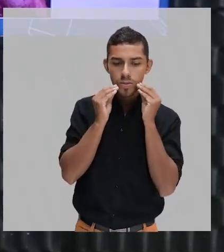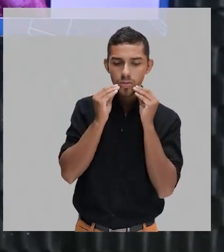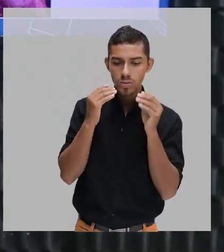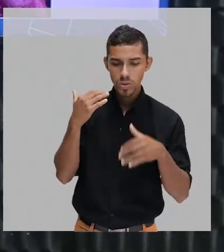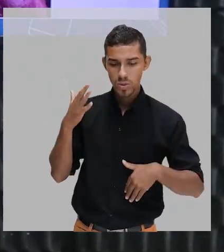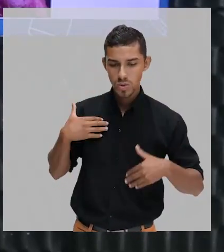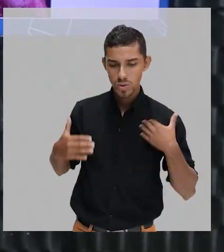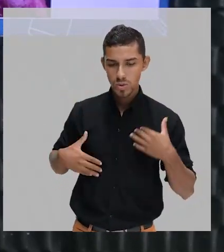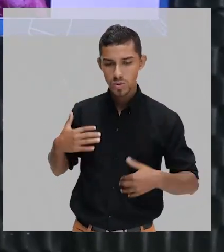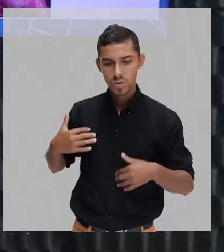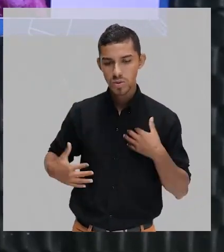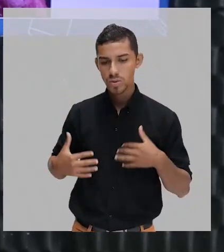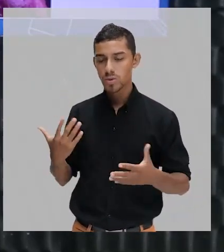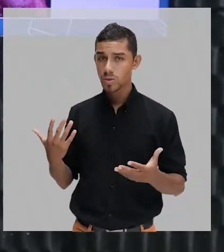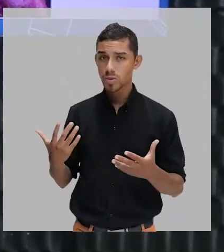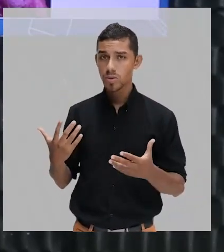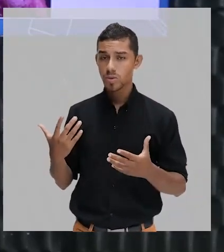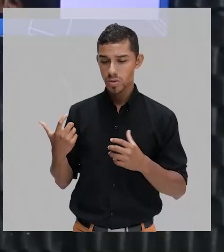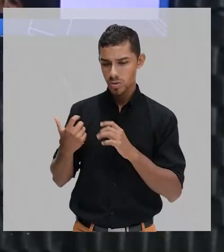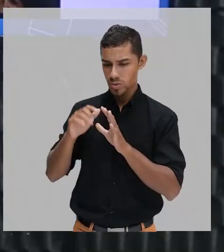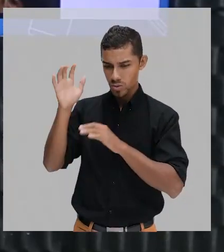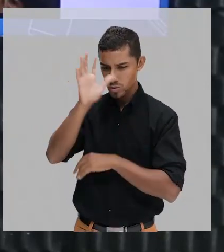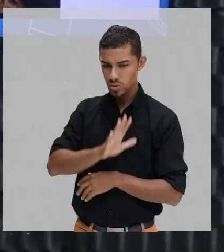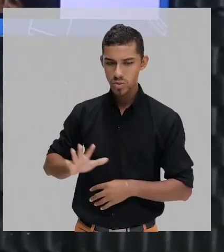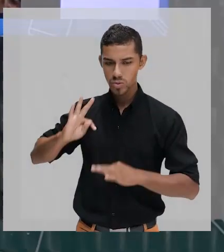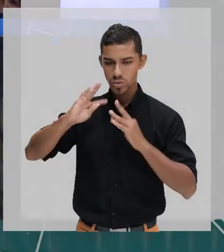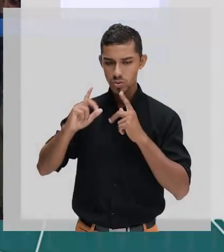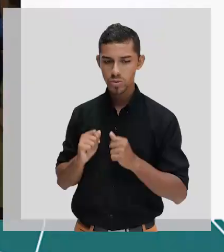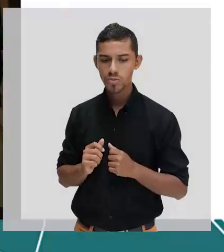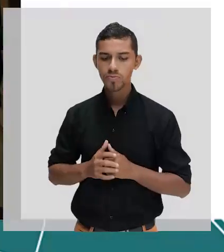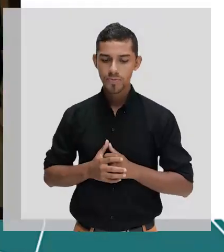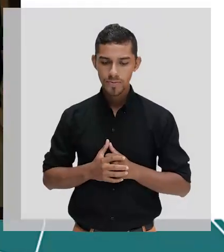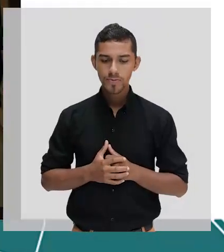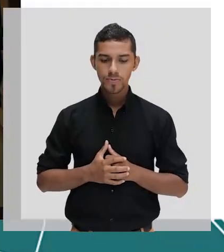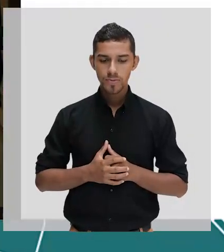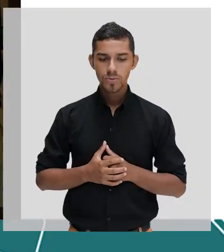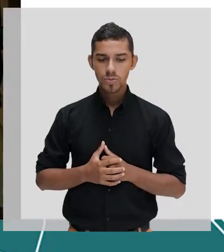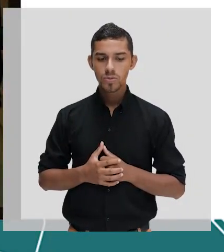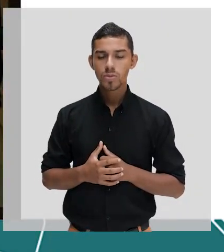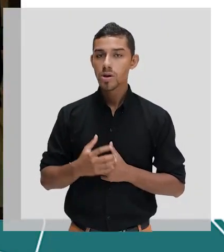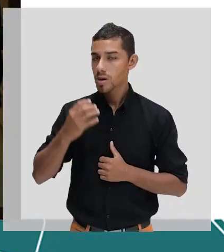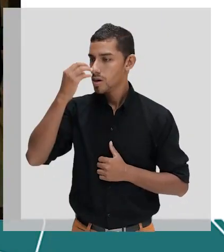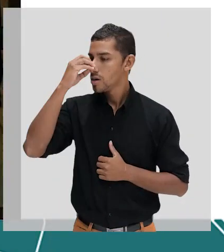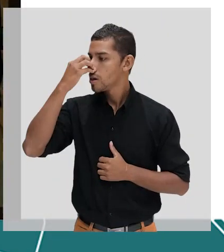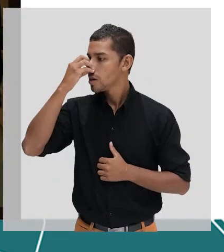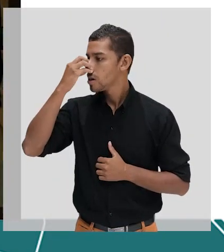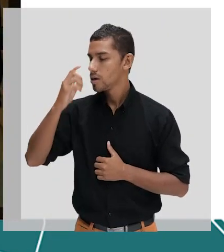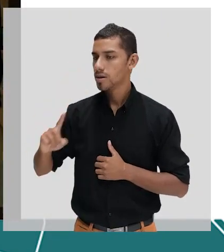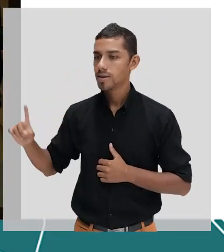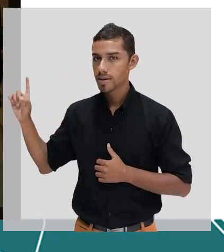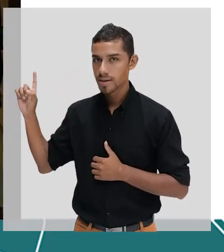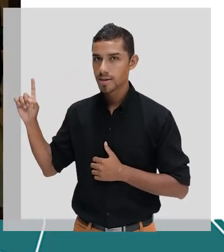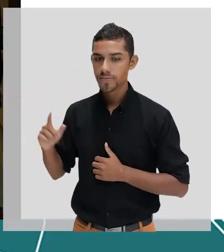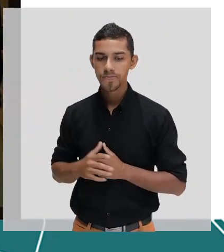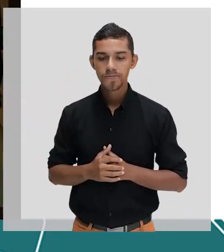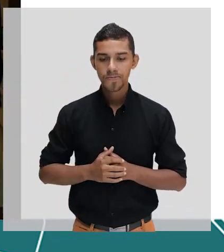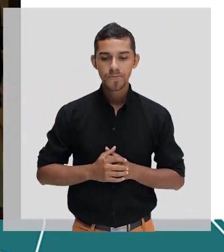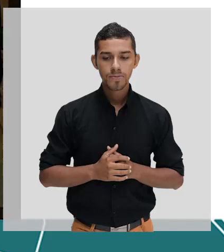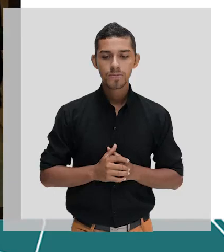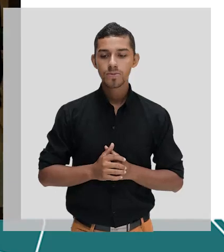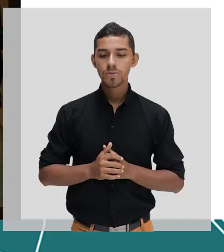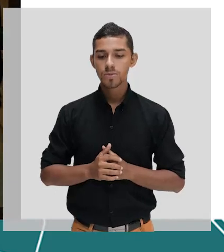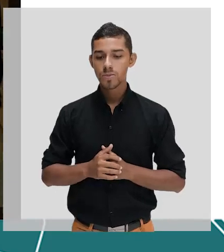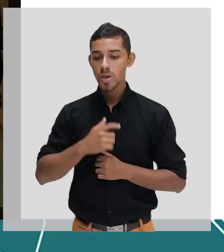corpo que vai falar, ou seja, a caracterização como um todo. O palhaço, né, em inglês a gente chama de clown, é